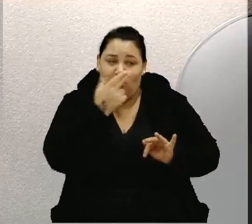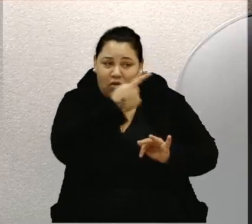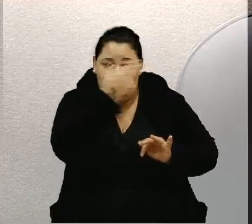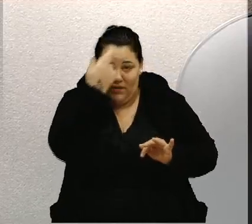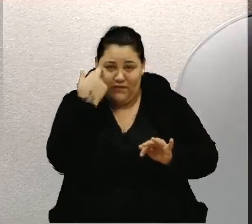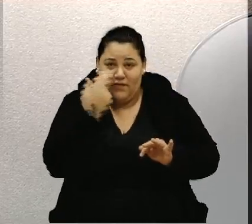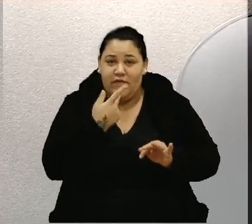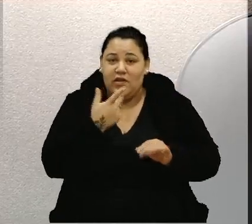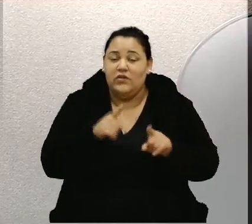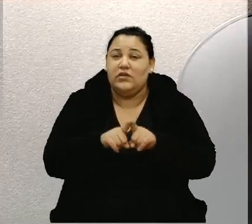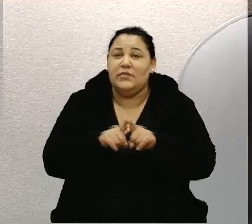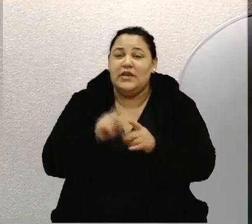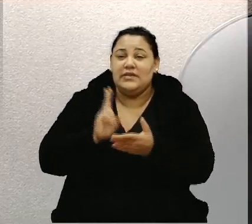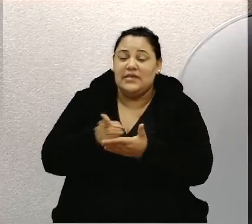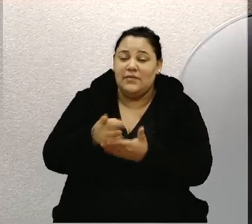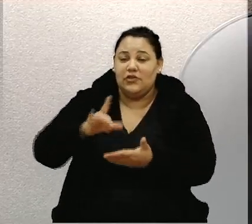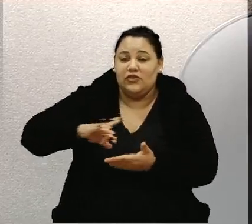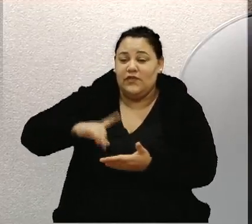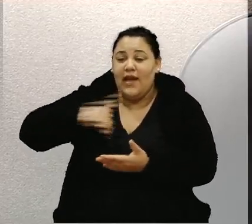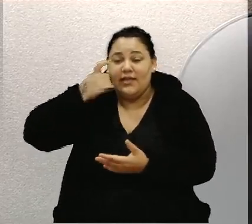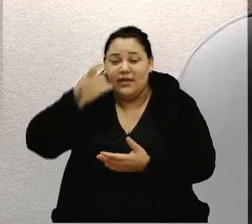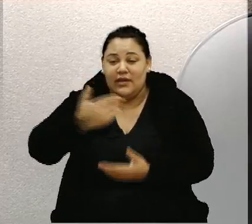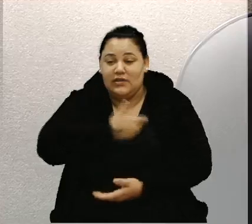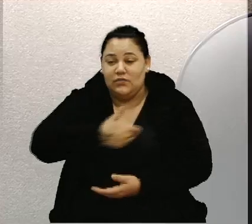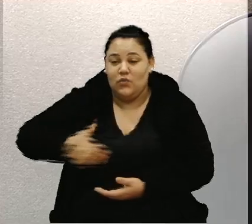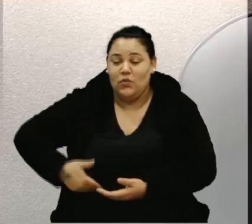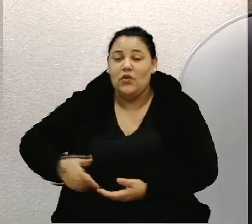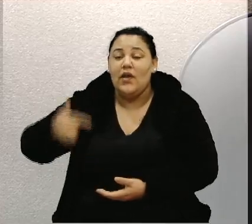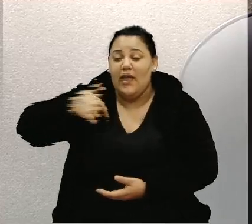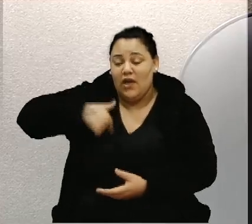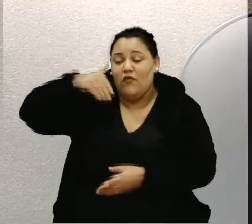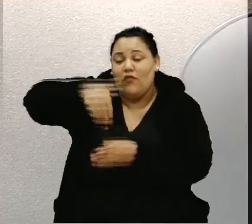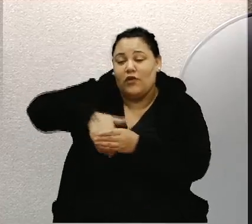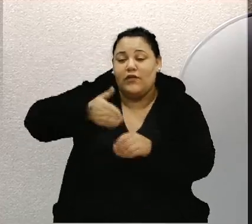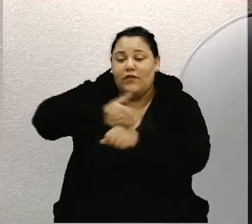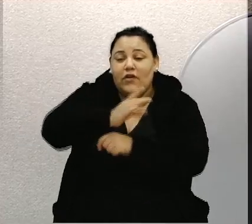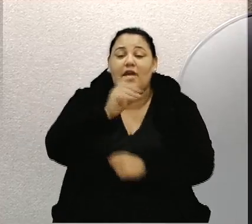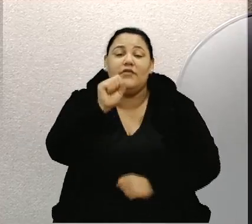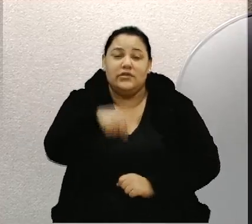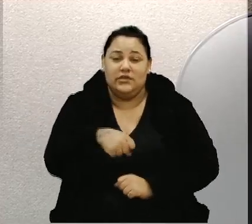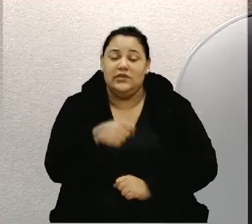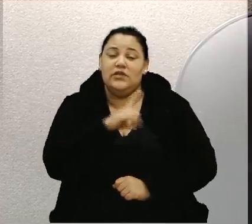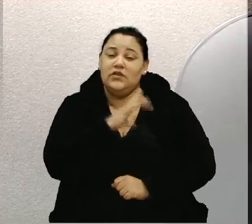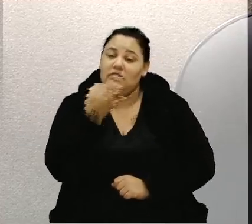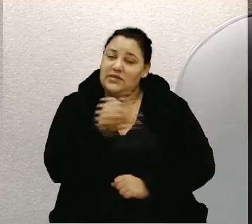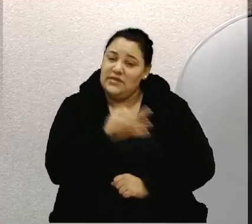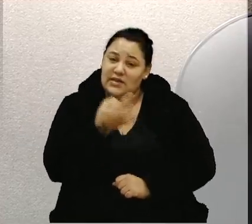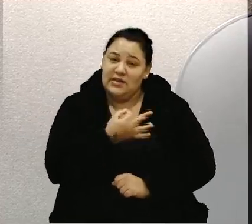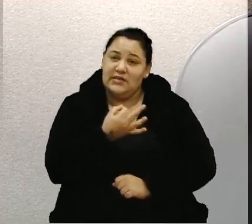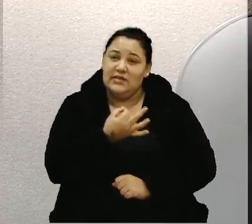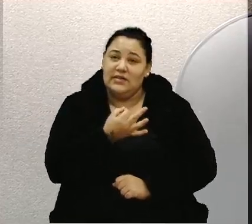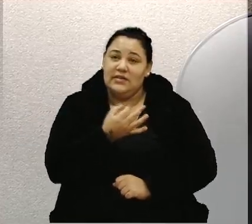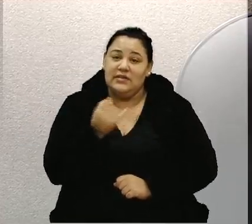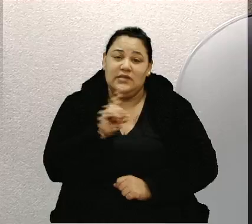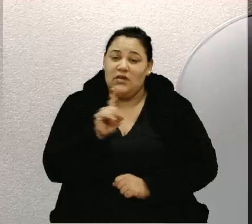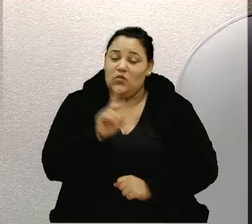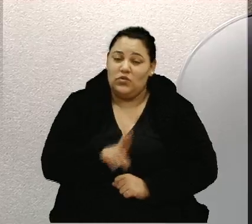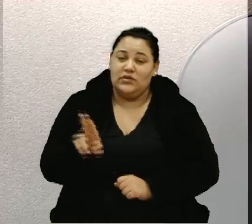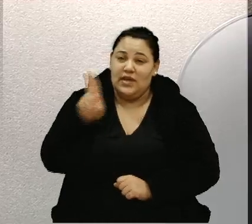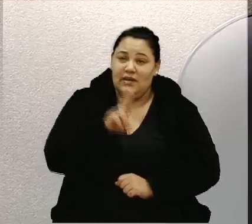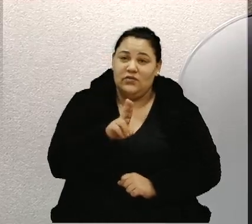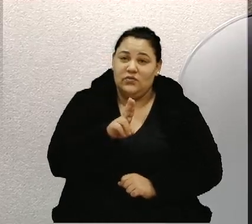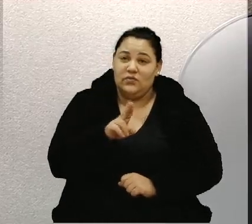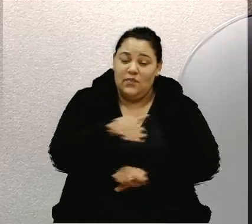Bueno disse, né, sempre que houver interesse público, estarei aqui votando favorável e tenho certeza que, se não for utilizado para essas vias